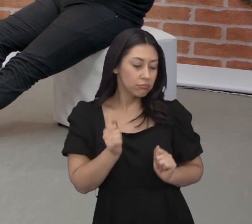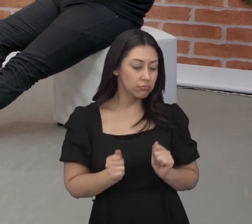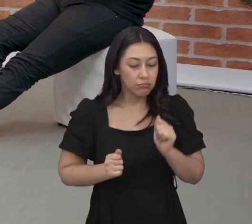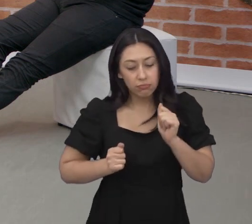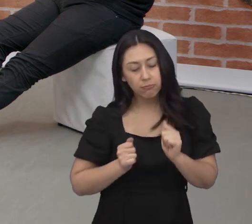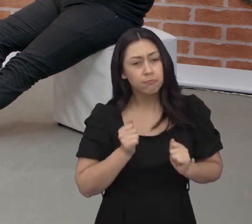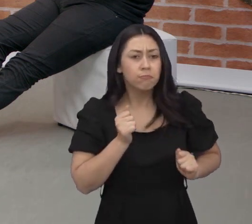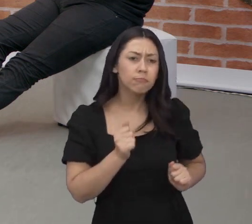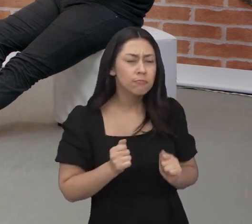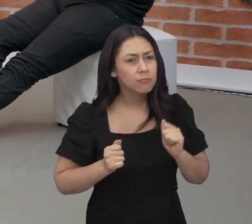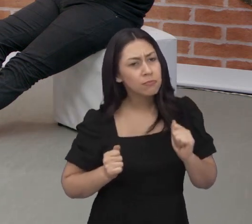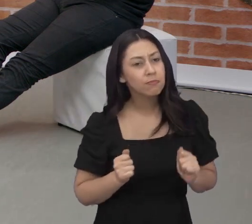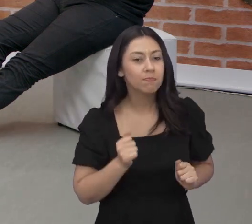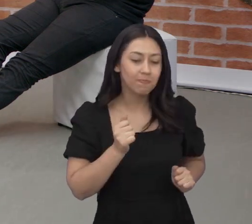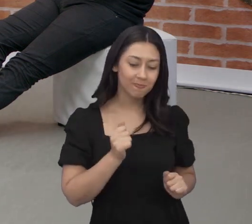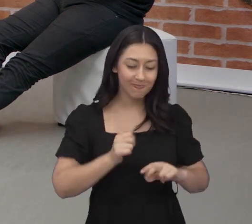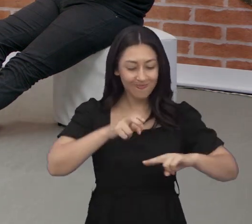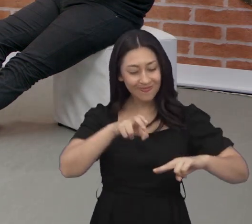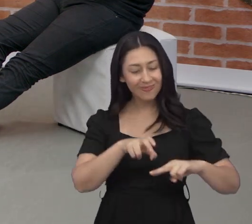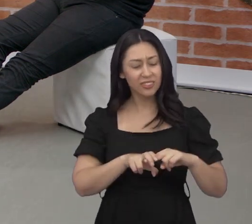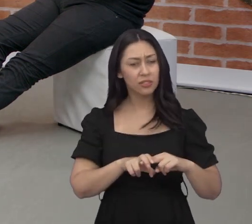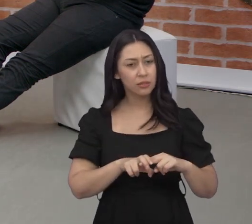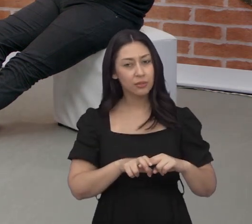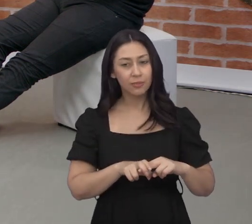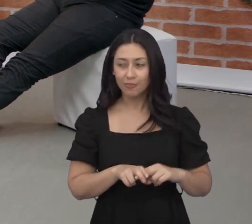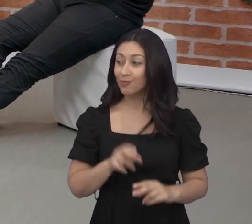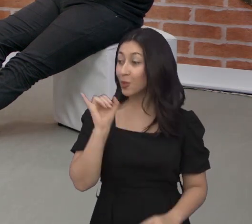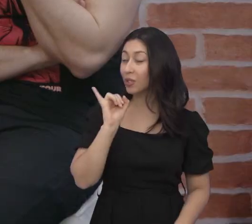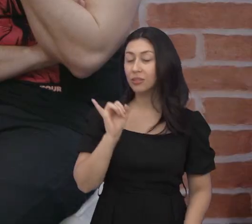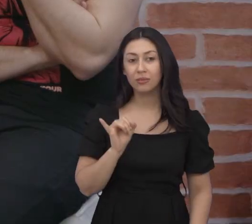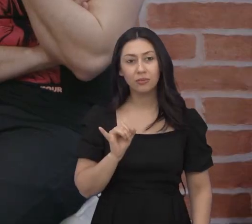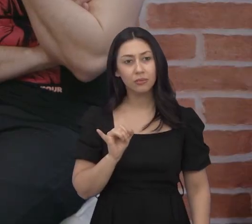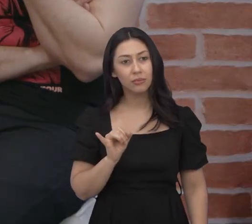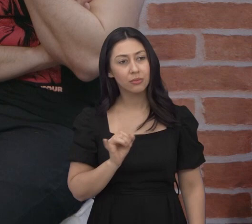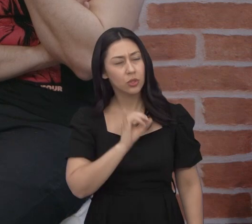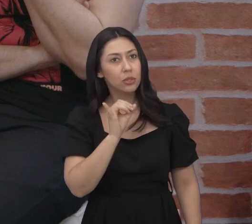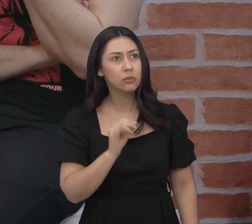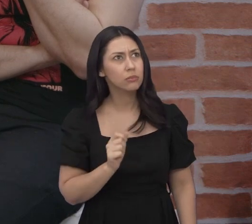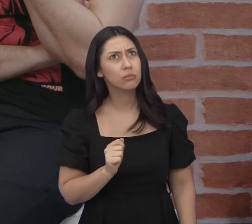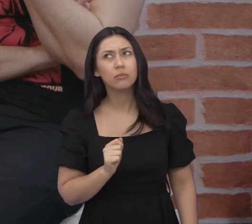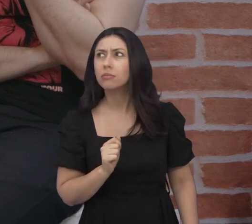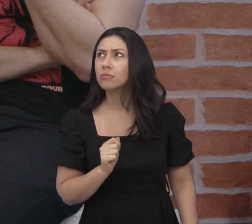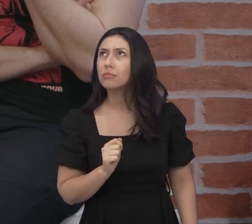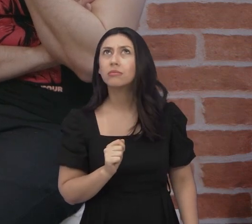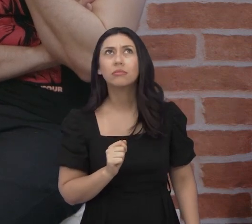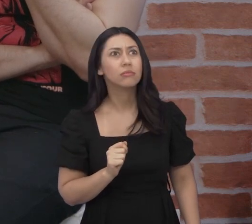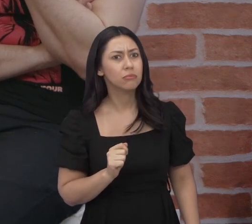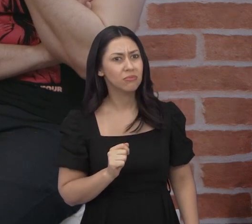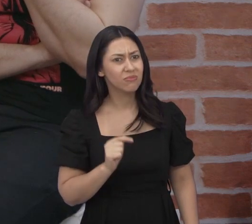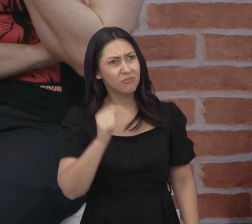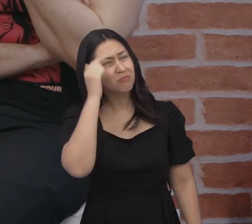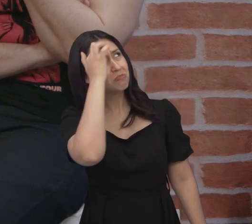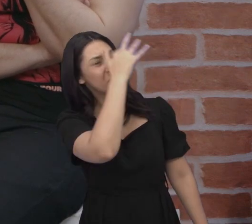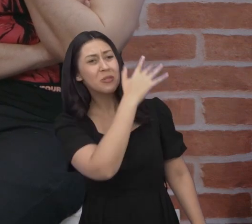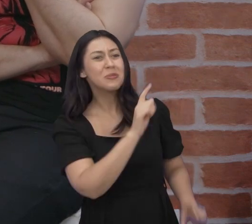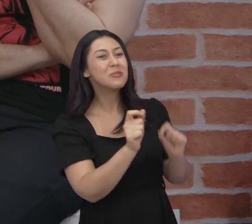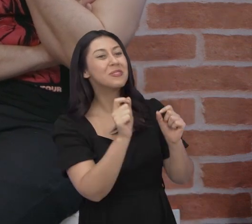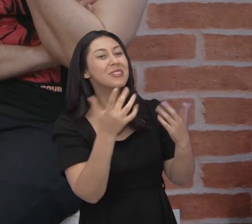E papapara o povo. Papapara o povo. E aí? E aí, cara? Bom? Tá viajando aí? Tá